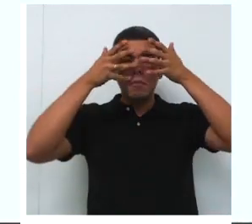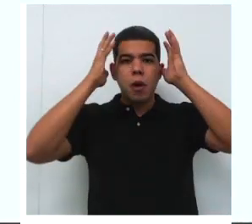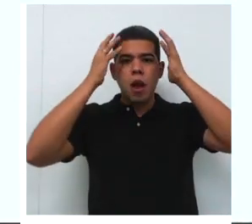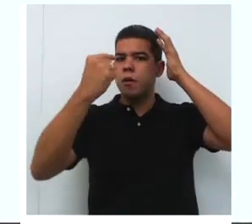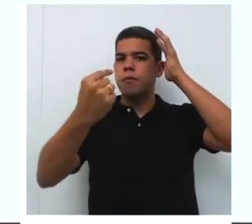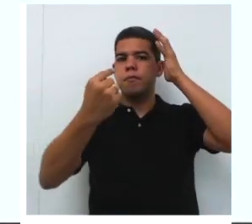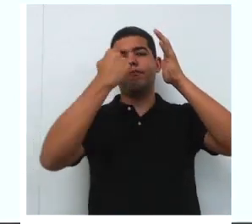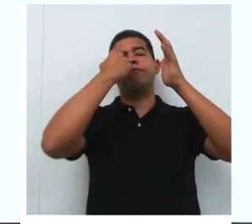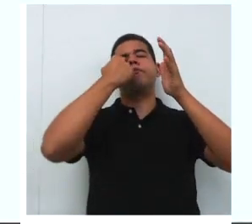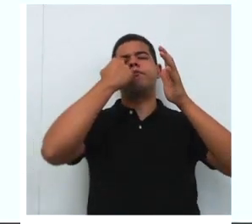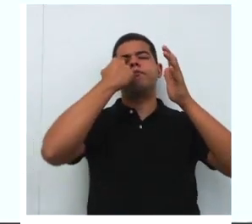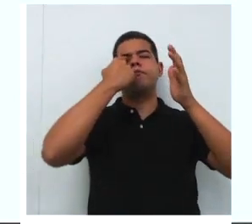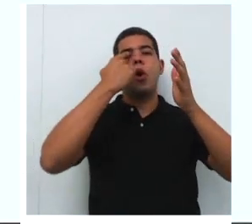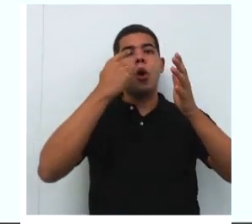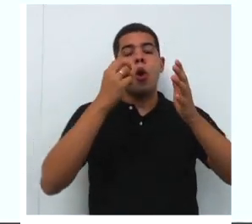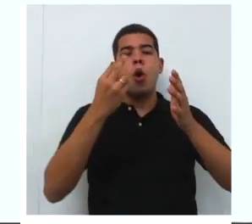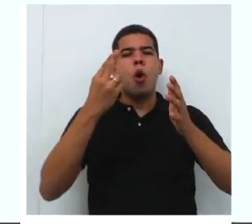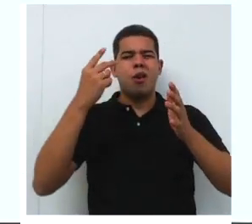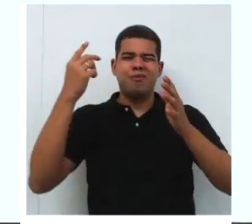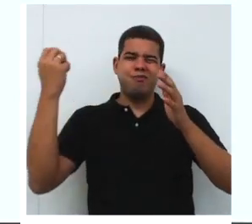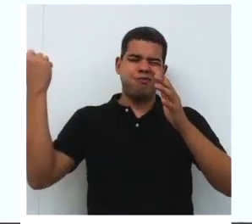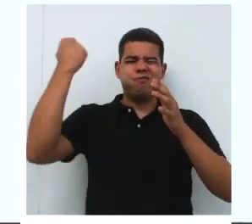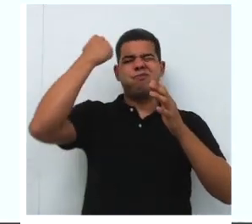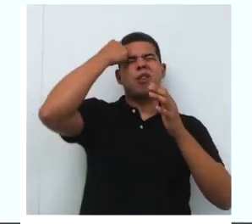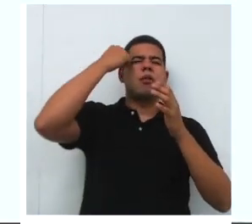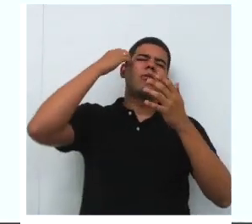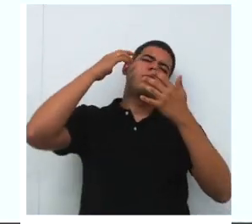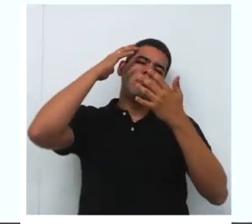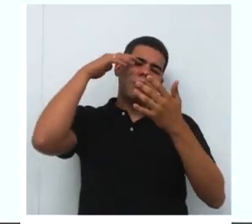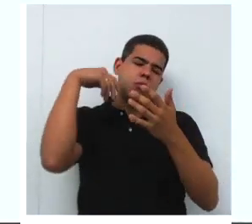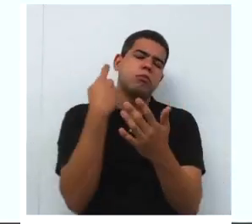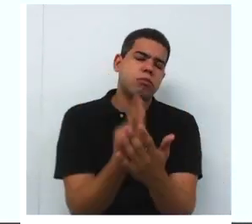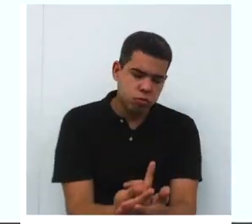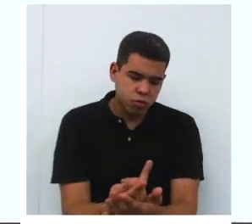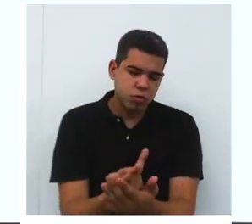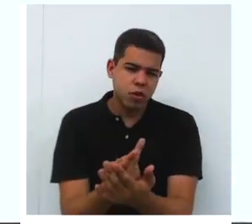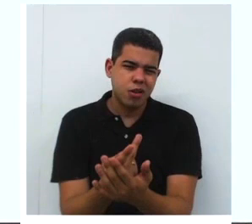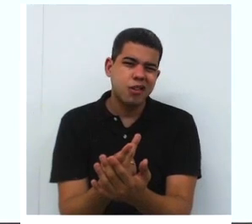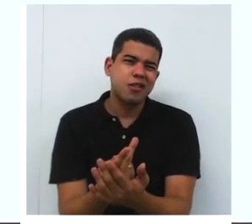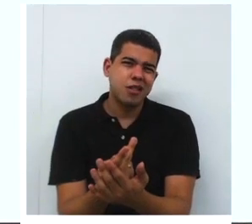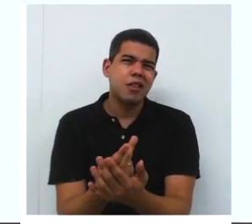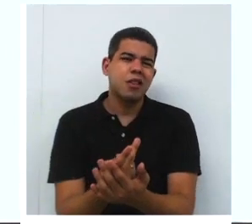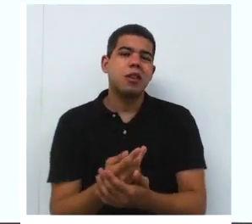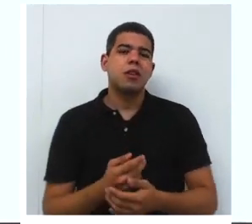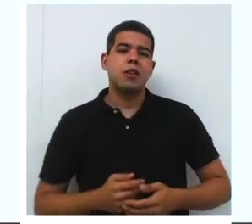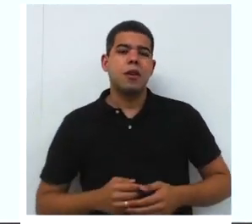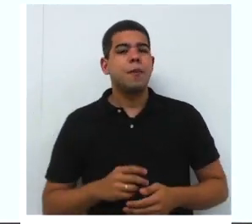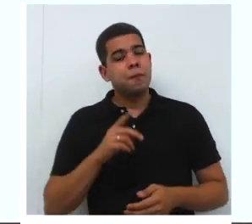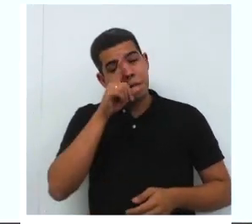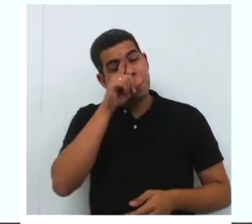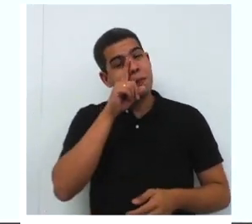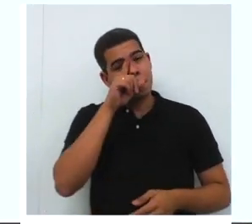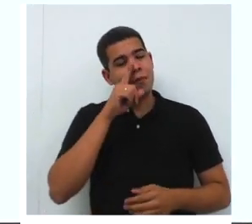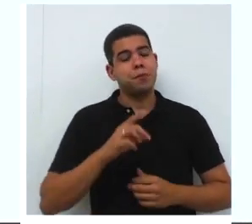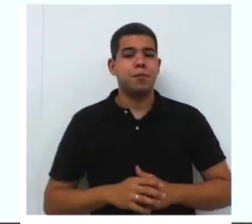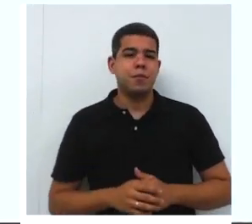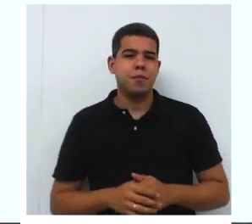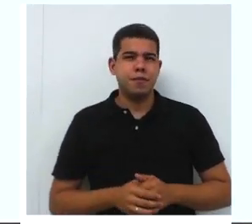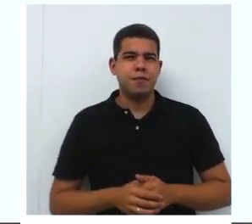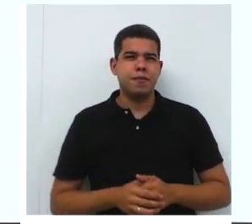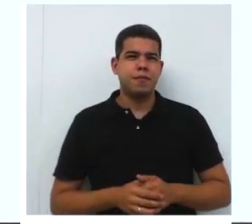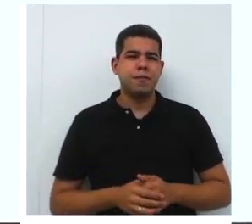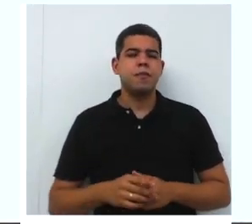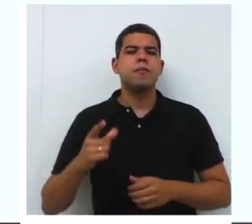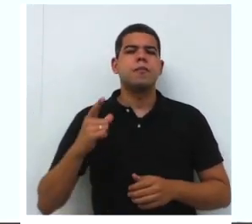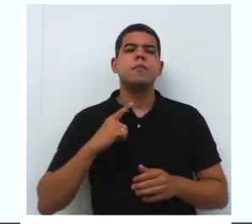e também o quê? Pancadas na cabeça, que é uma região muito sensível. E você sabe que o quê? Nós temos